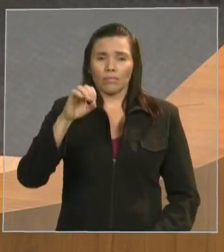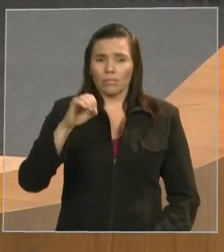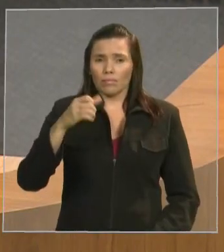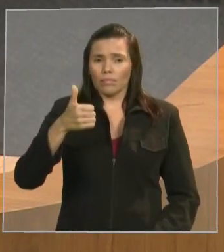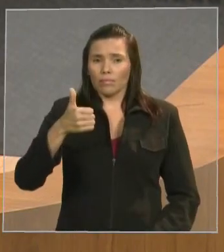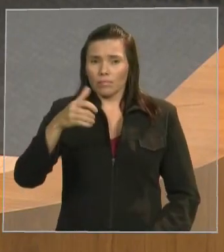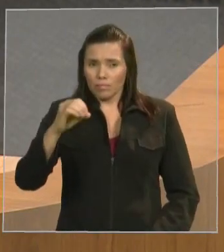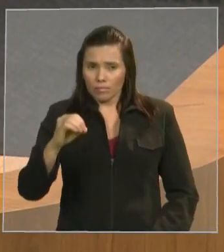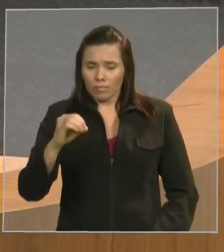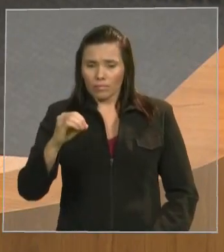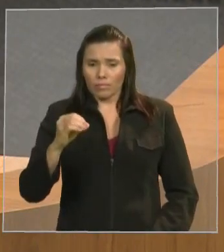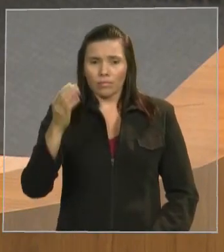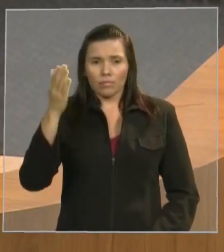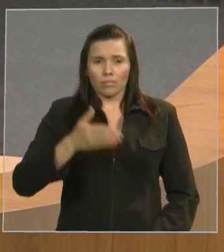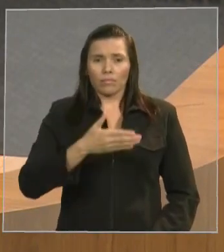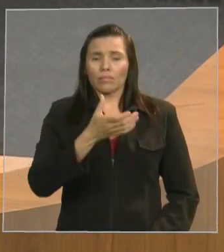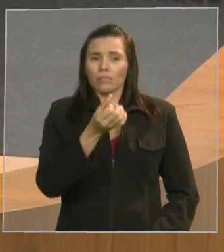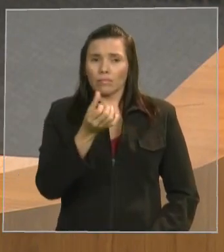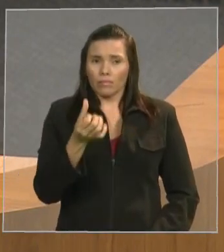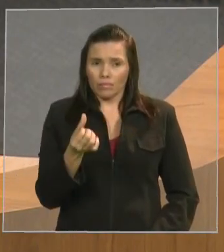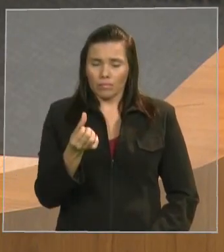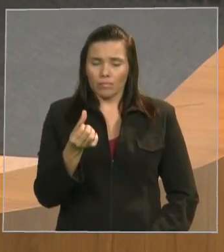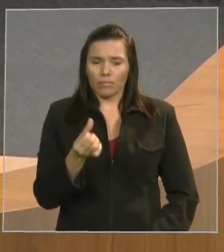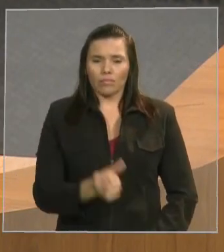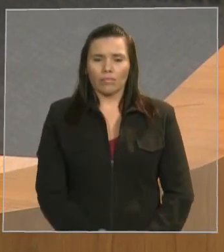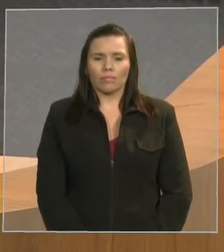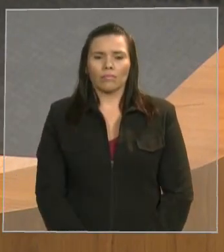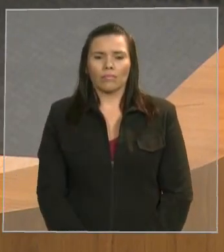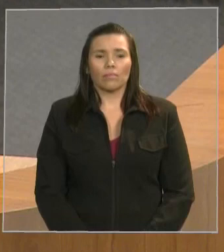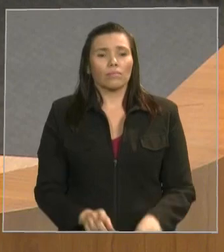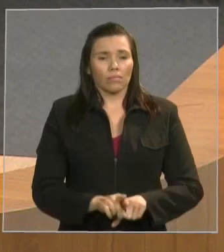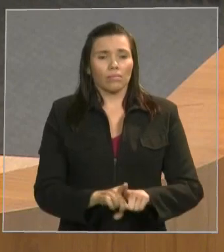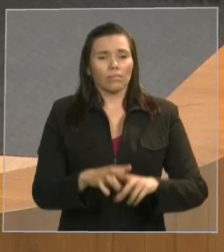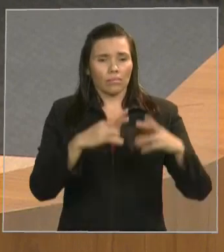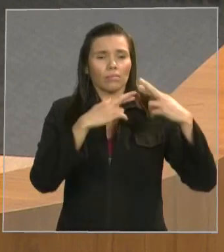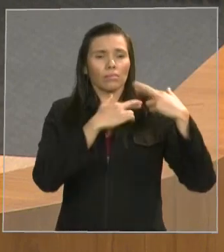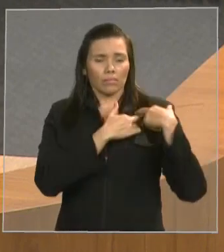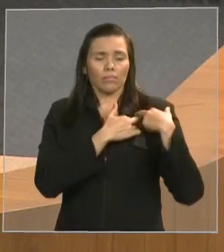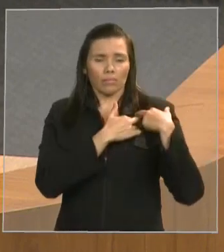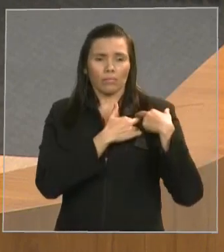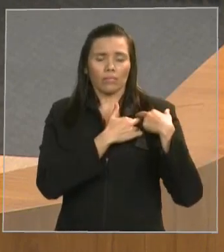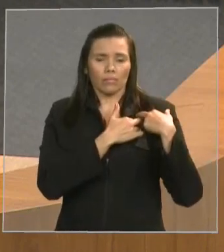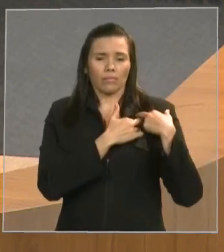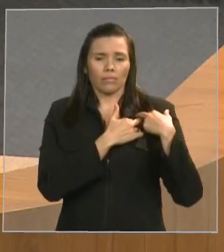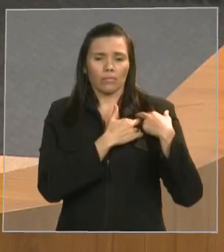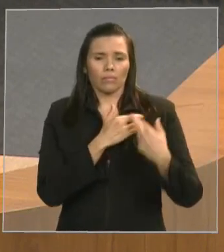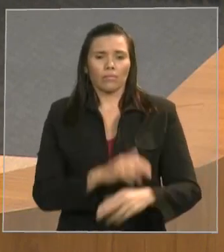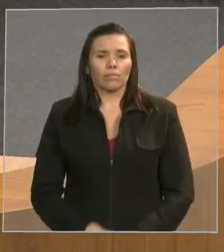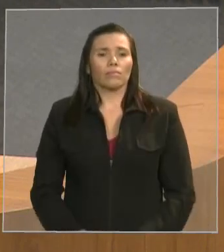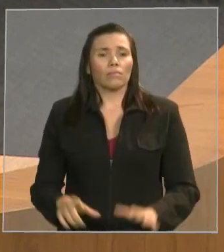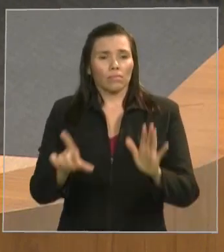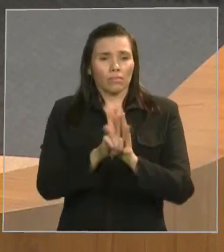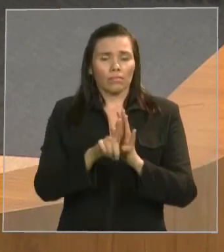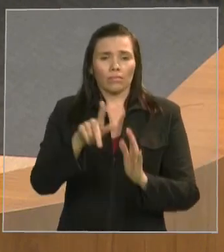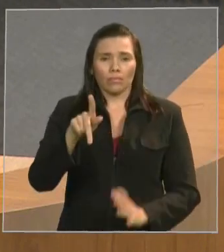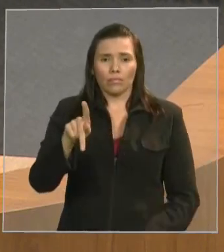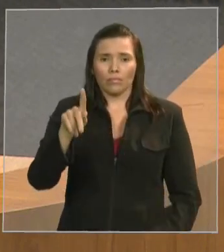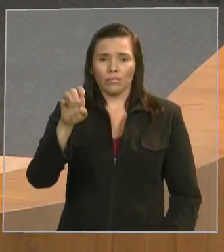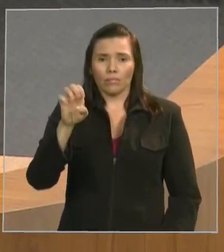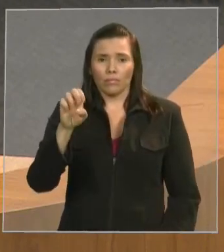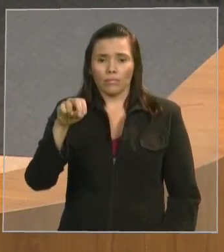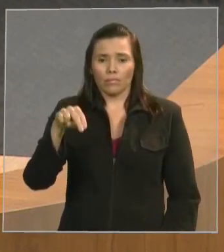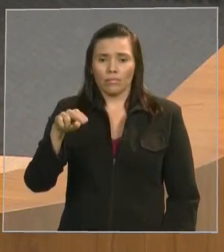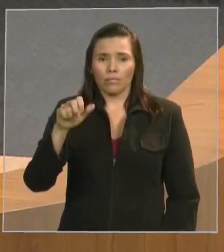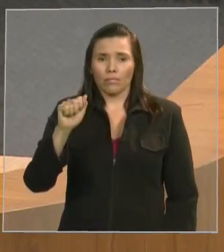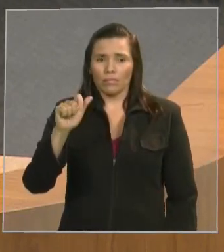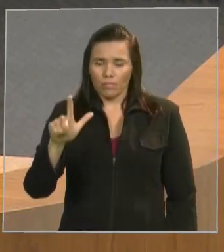5.010/66. É a previsão também legal na Lei Penal, adjetivo, quanto ao